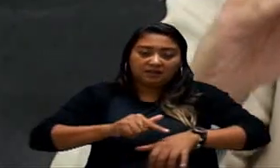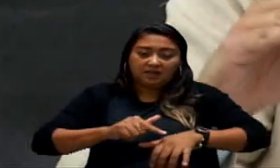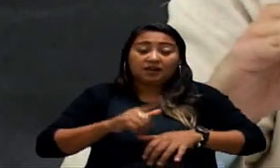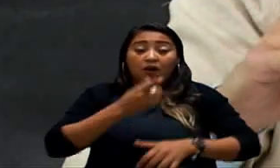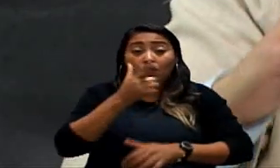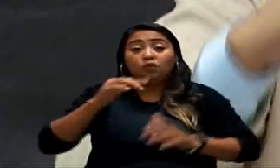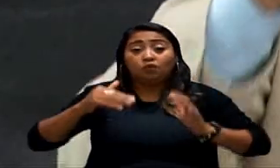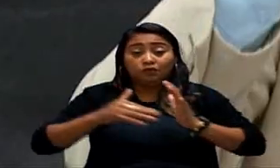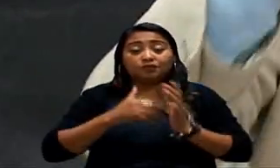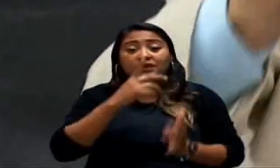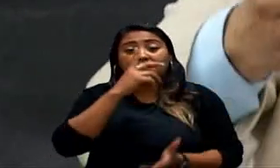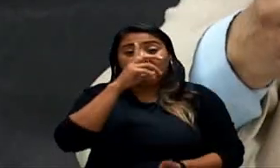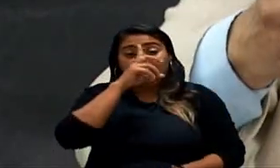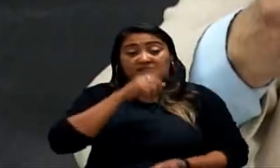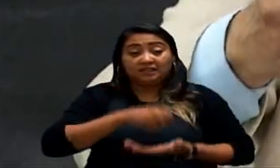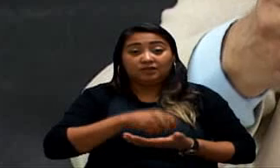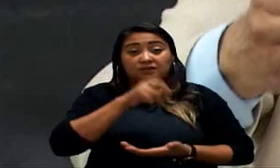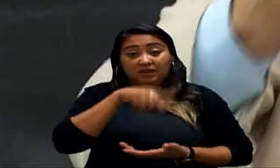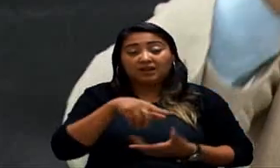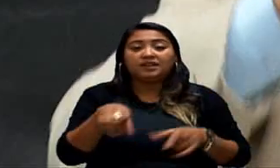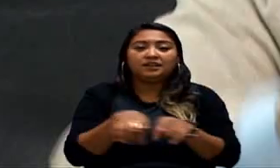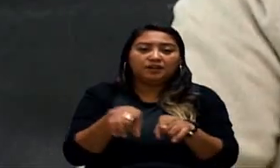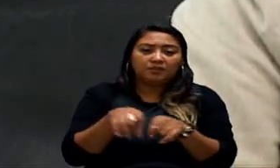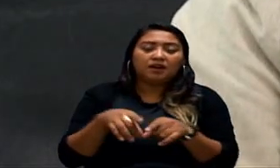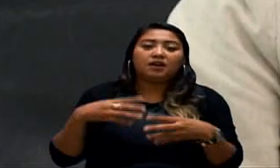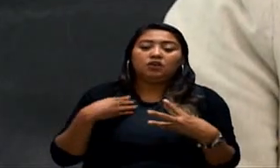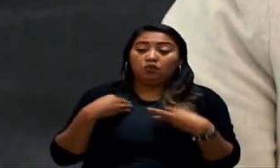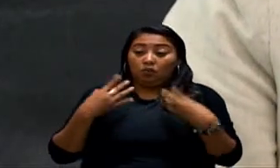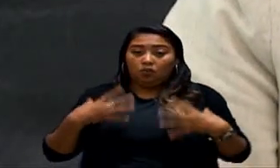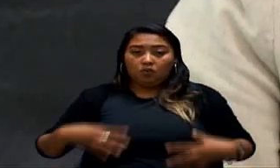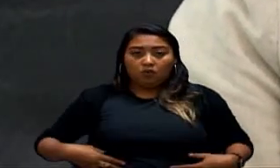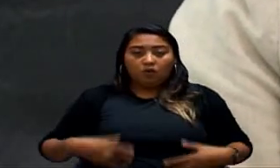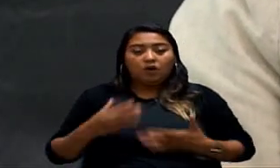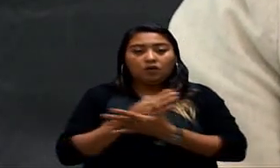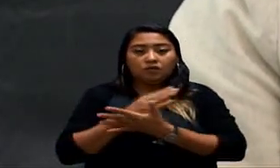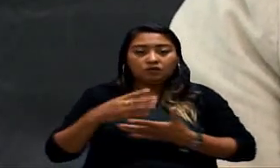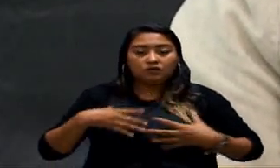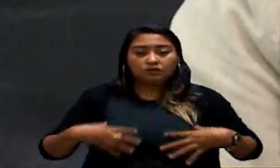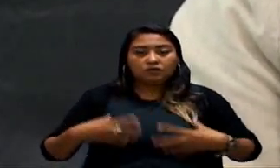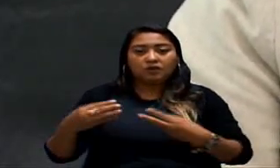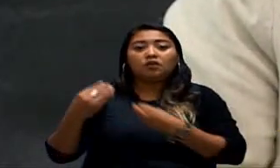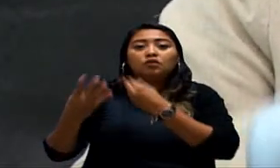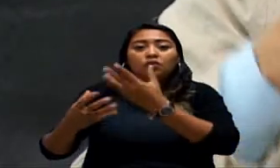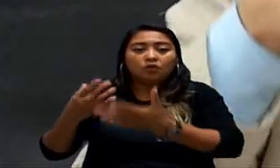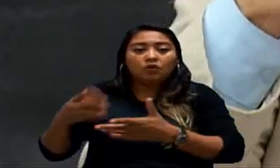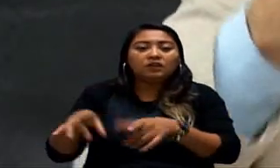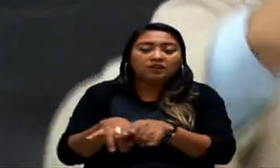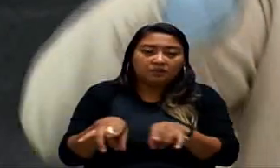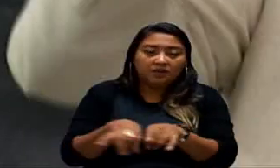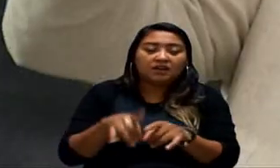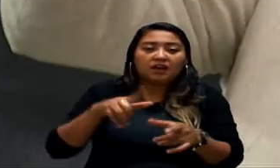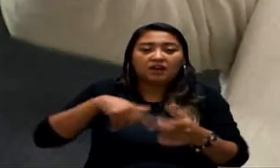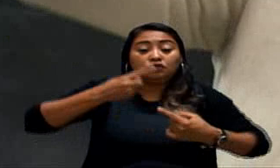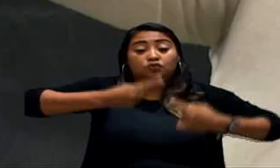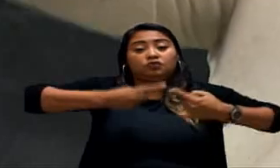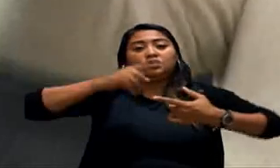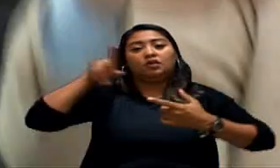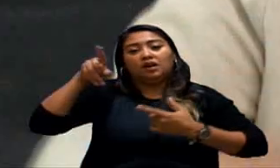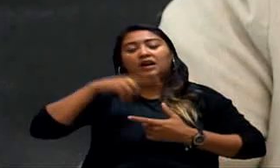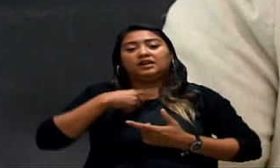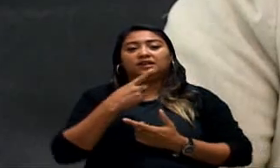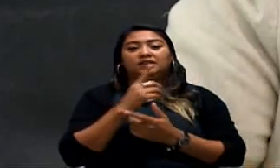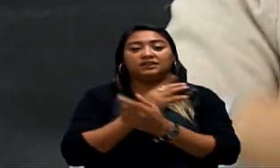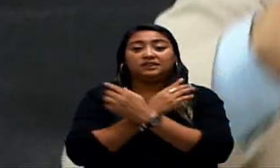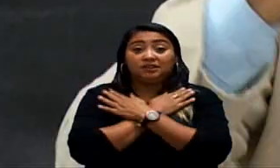última decisão dele, como foi a doação de órgãos dele, e também a decisão dele ser cremado. Então, a gente vê que a discussão do cemitério, que